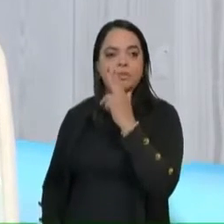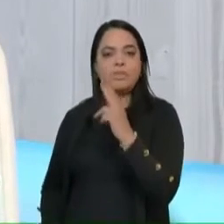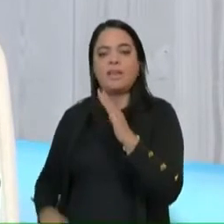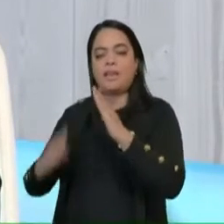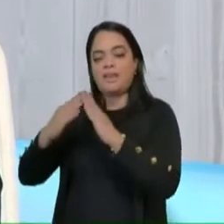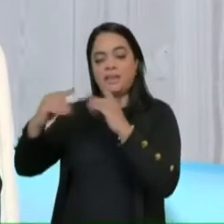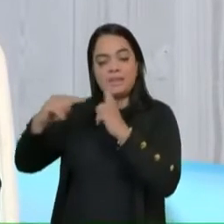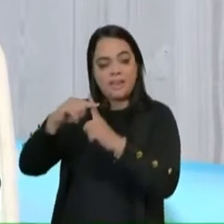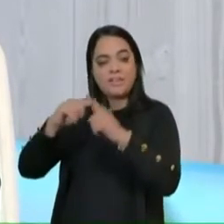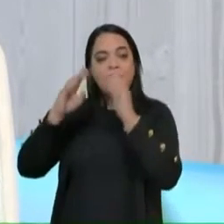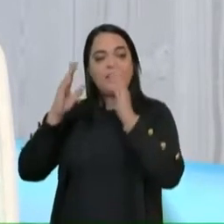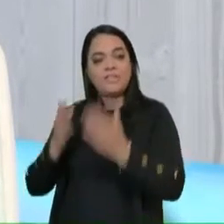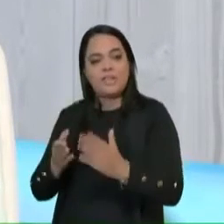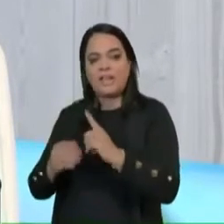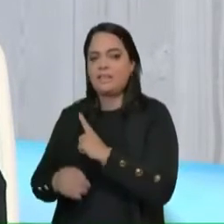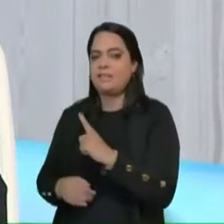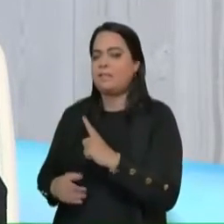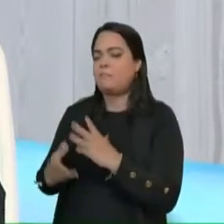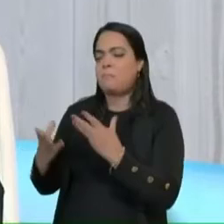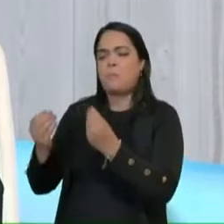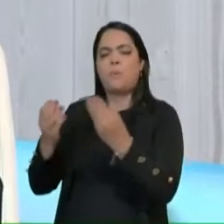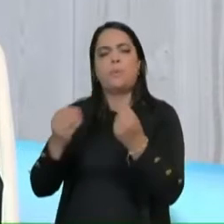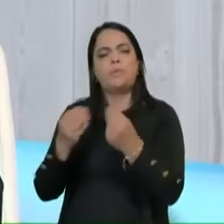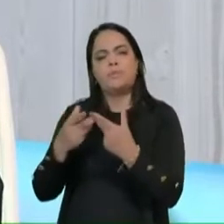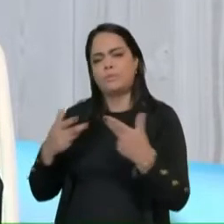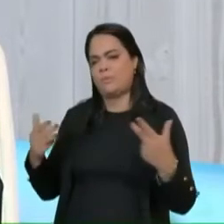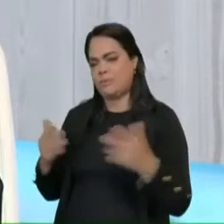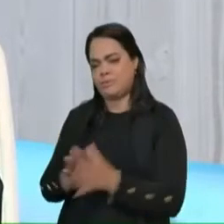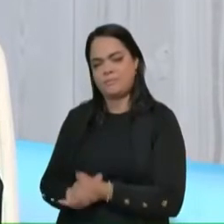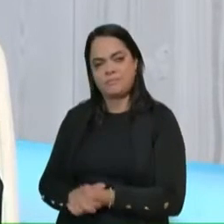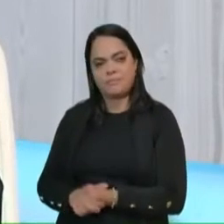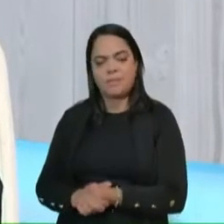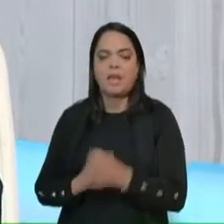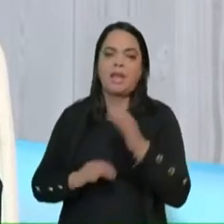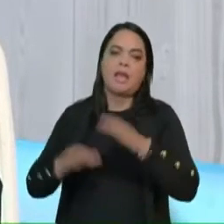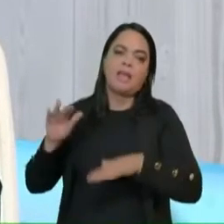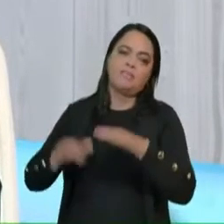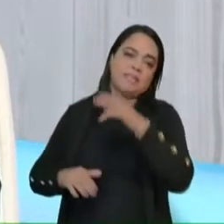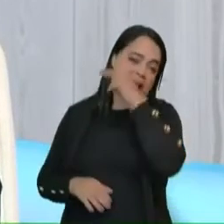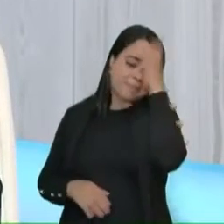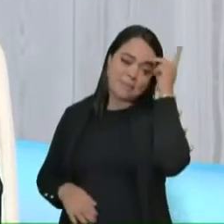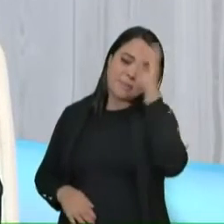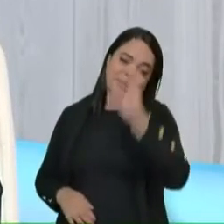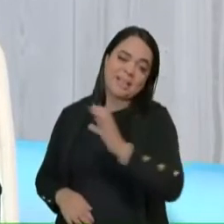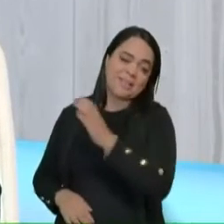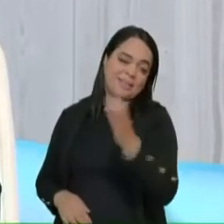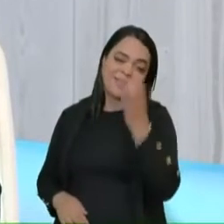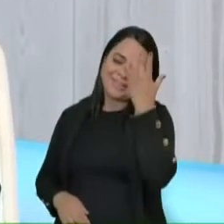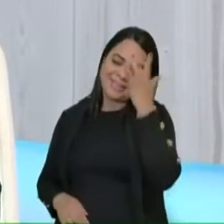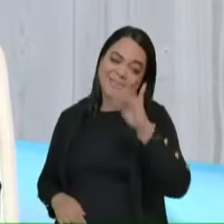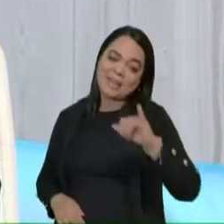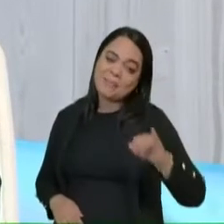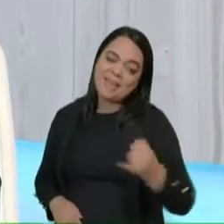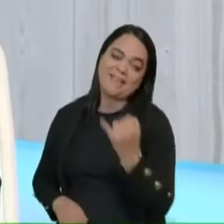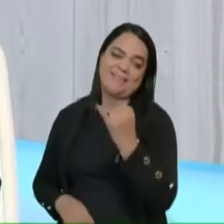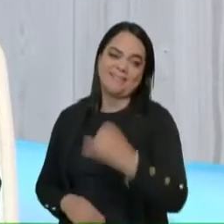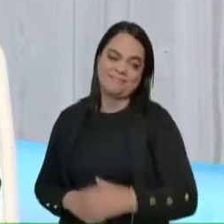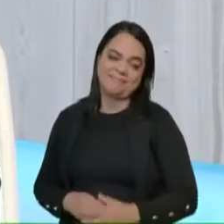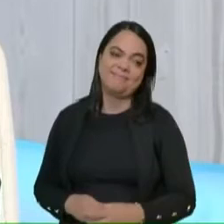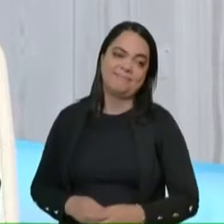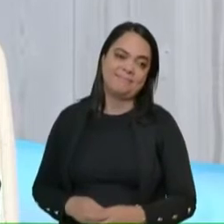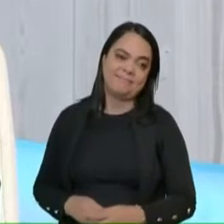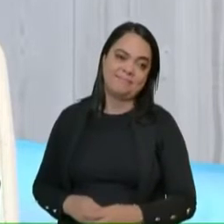sabiamente nos oferece muitas condições às vezes os católicos é que não aproveitam as condições né